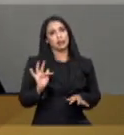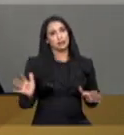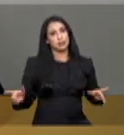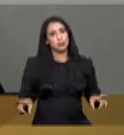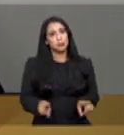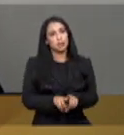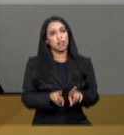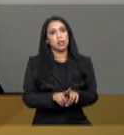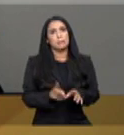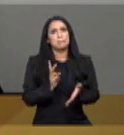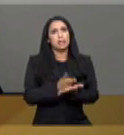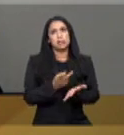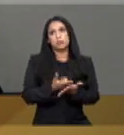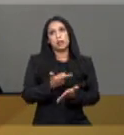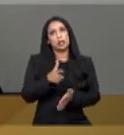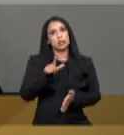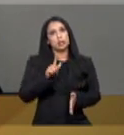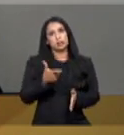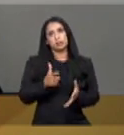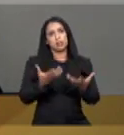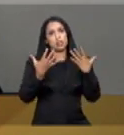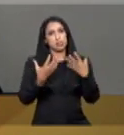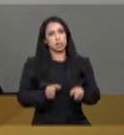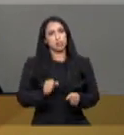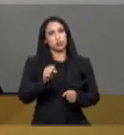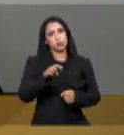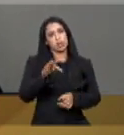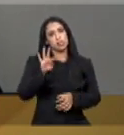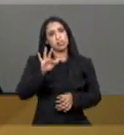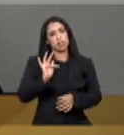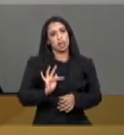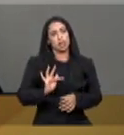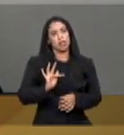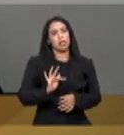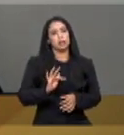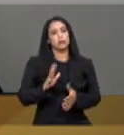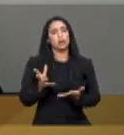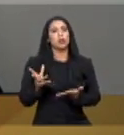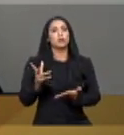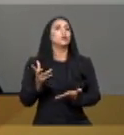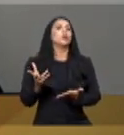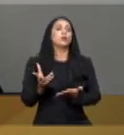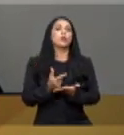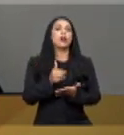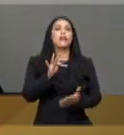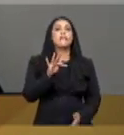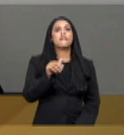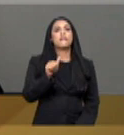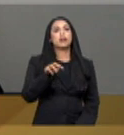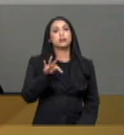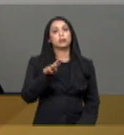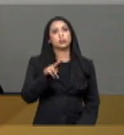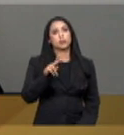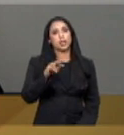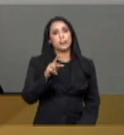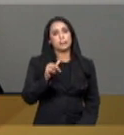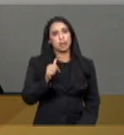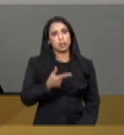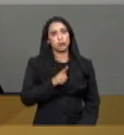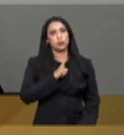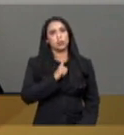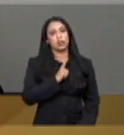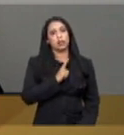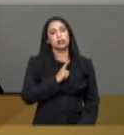Mesmo não tendo antes sido adotado por este Supremo Tribunal Federal a definição de faturamento defendido pela Fazenda Pública,